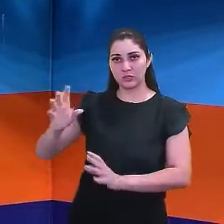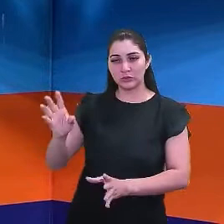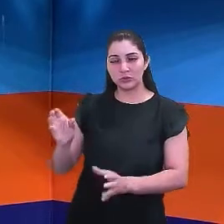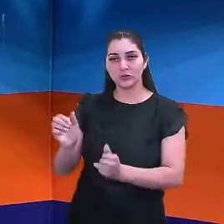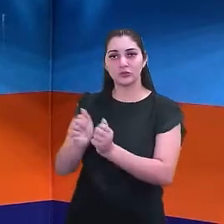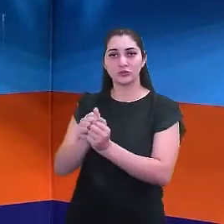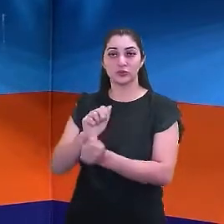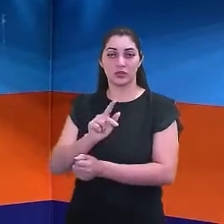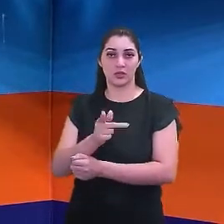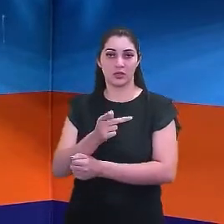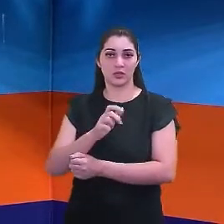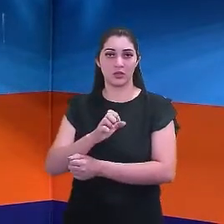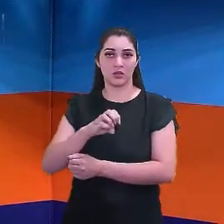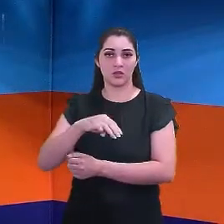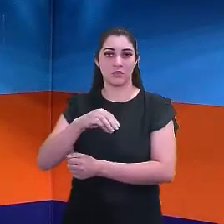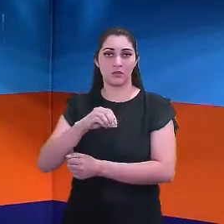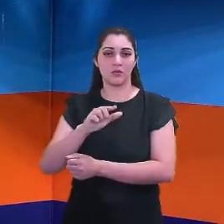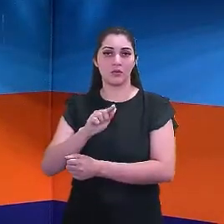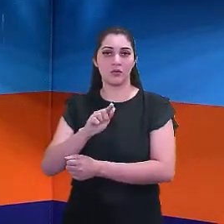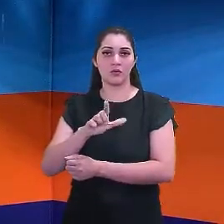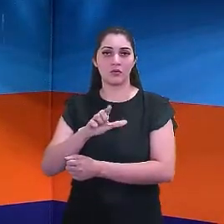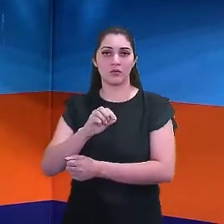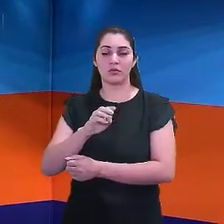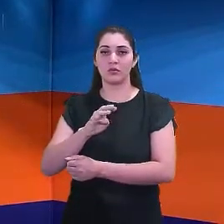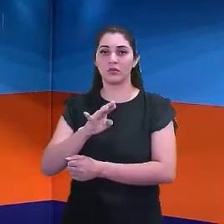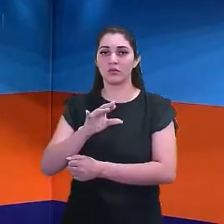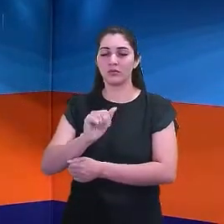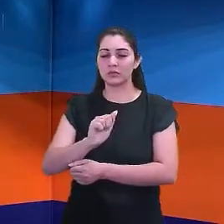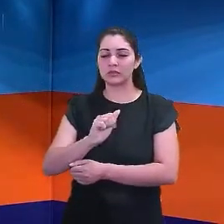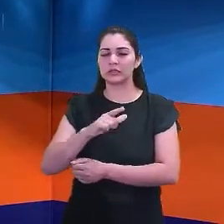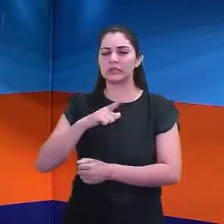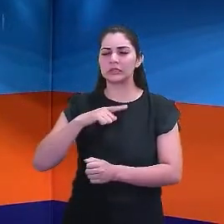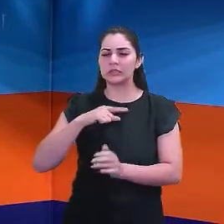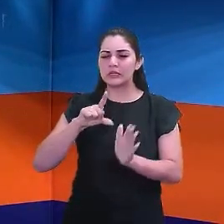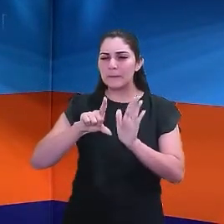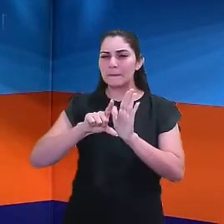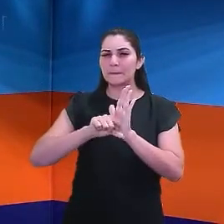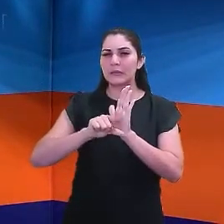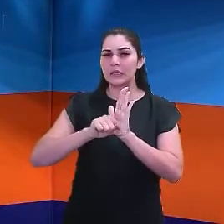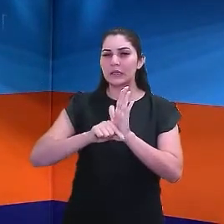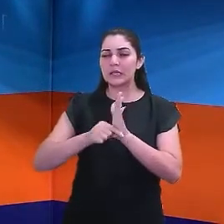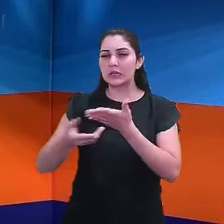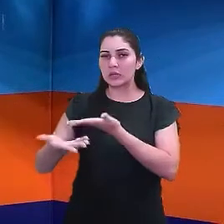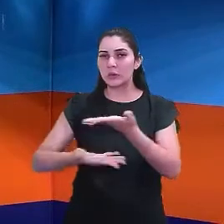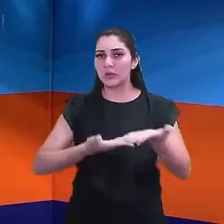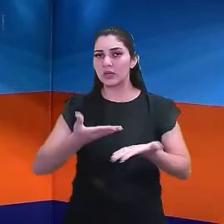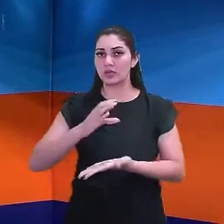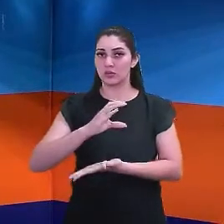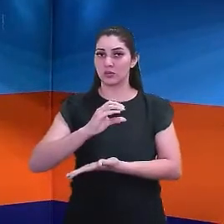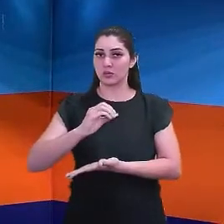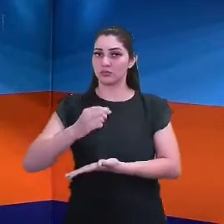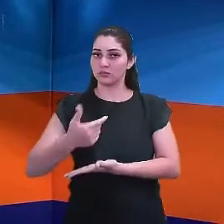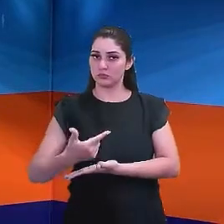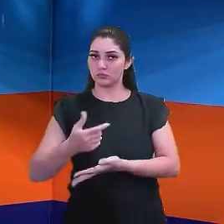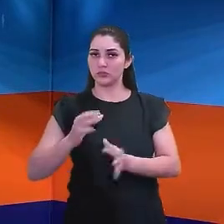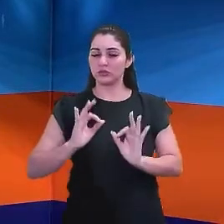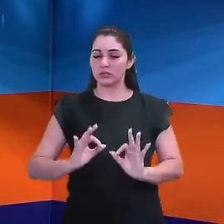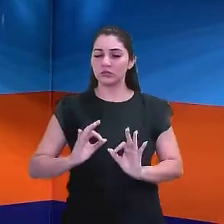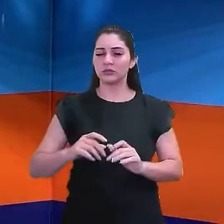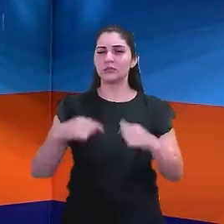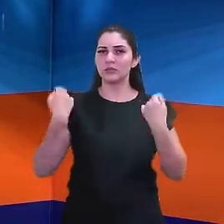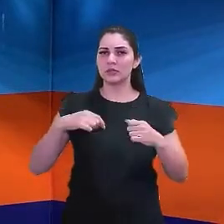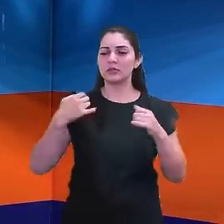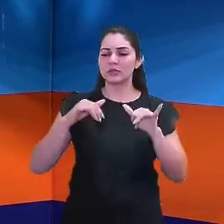uma certa afinidade, mas é muito pequena com relação ao dióxido de carbono, tá? Ela tem muita afinidade, aqui fica a informação, vou